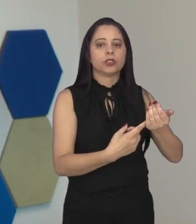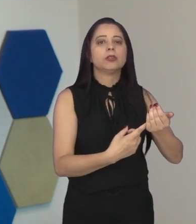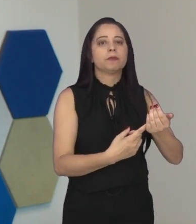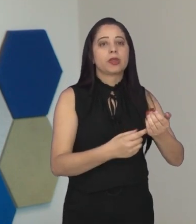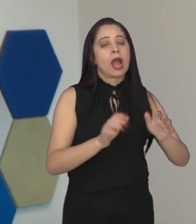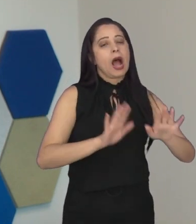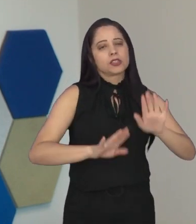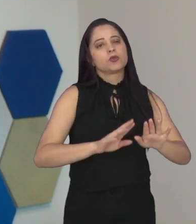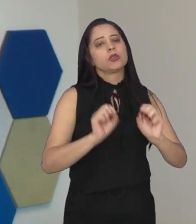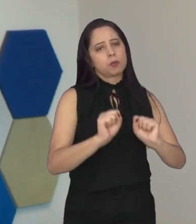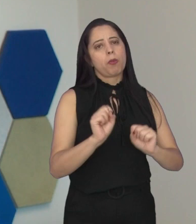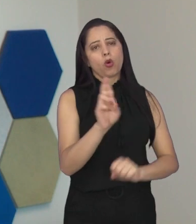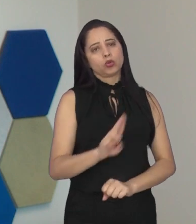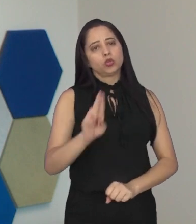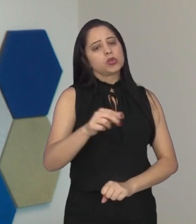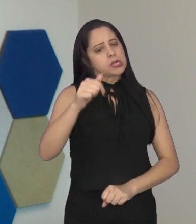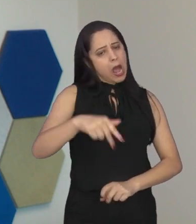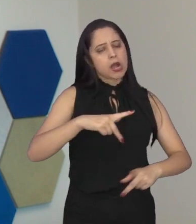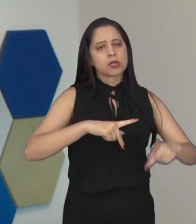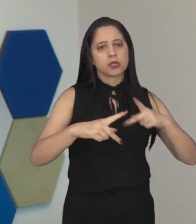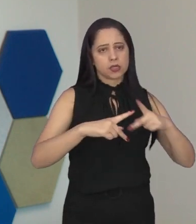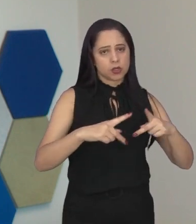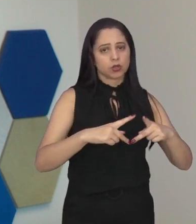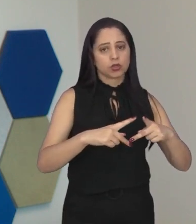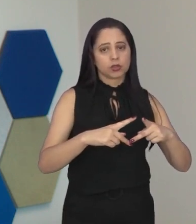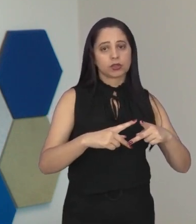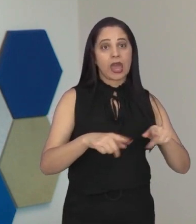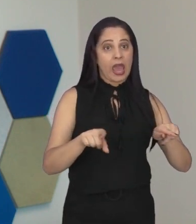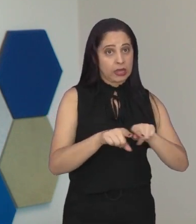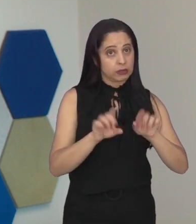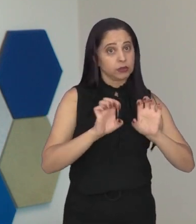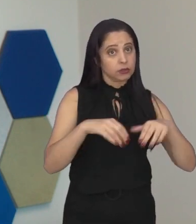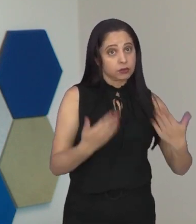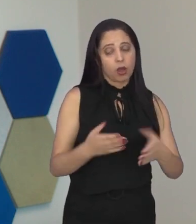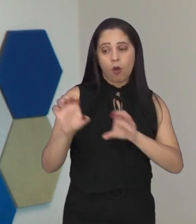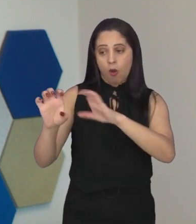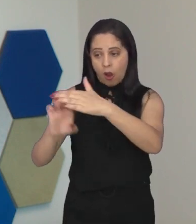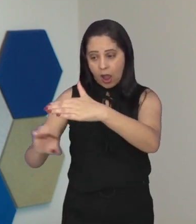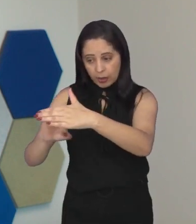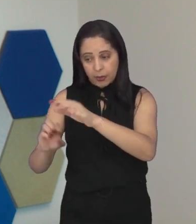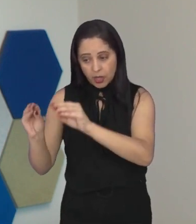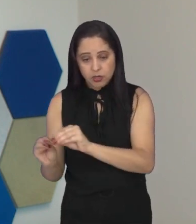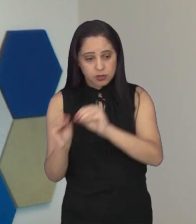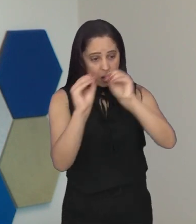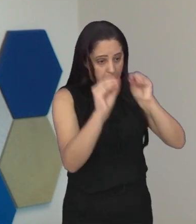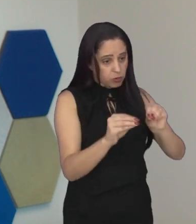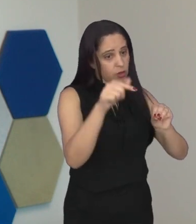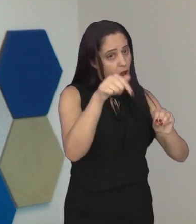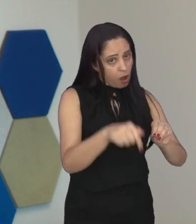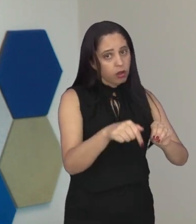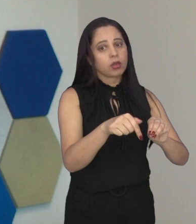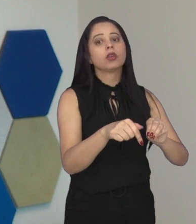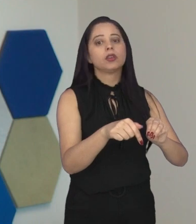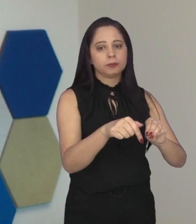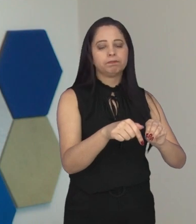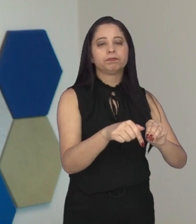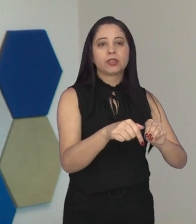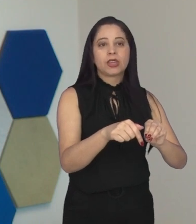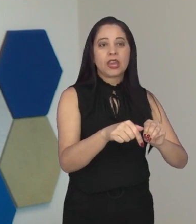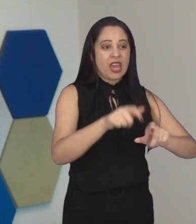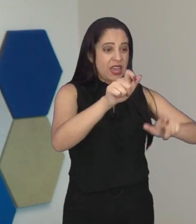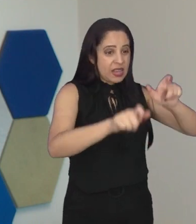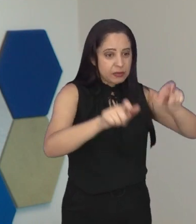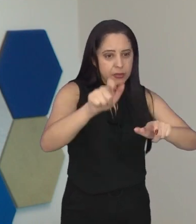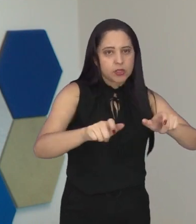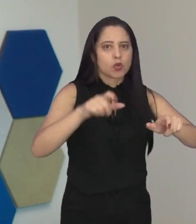embarcadas no nosso próprio município e essas empresas podem vir aqui, se instalar em São José dos Campos e ter a sua mão de